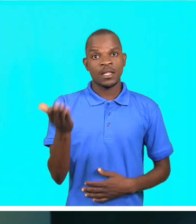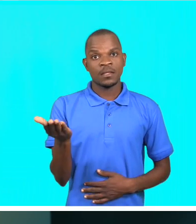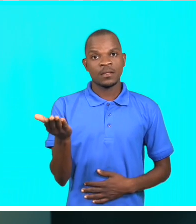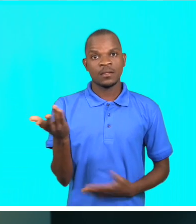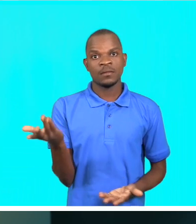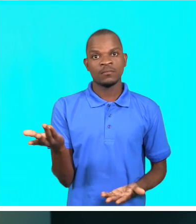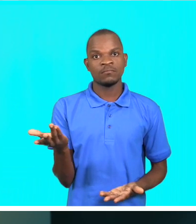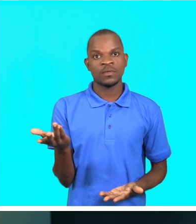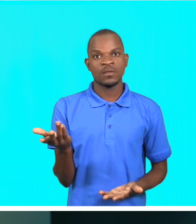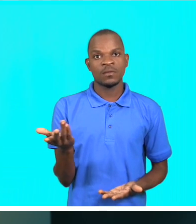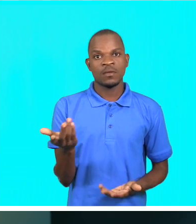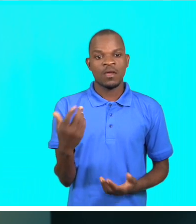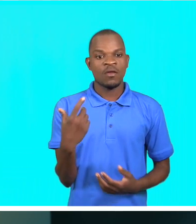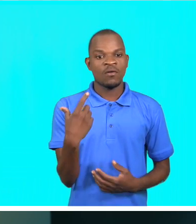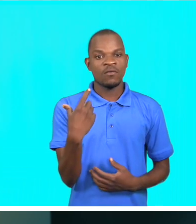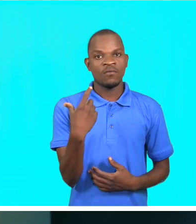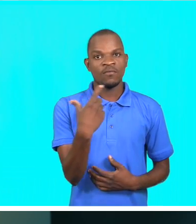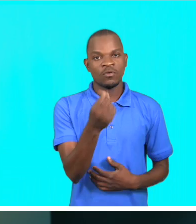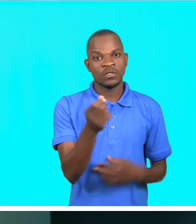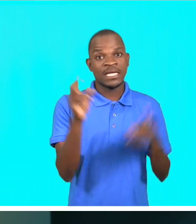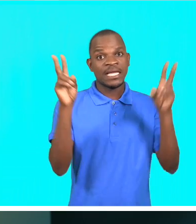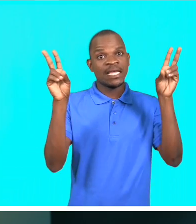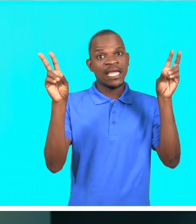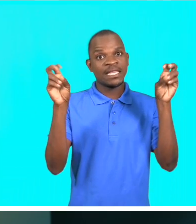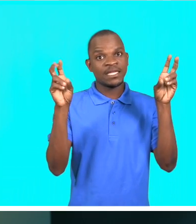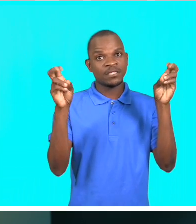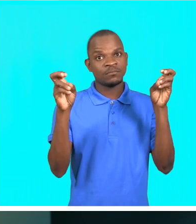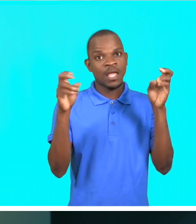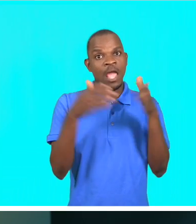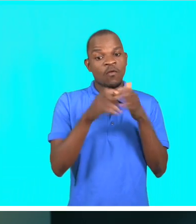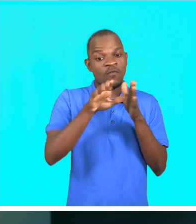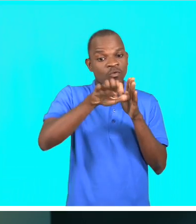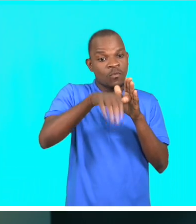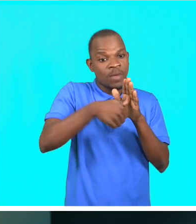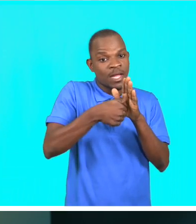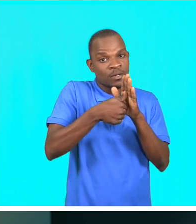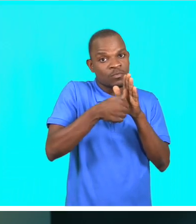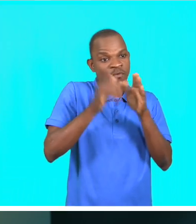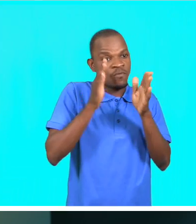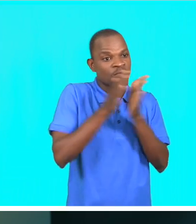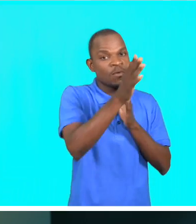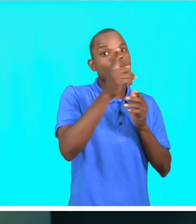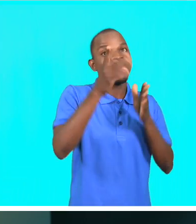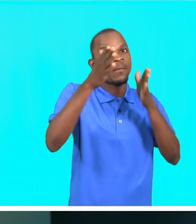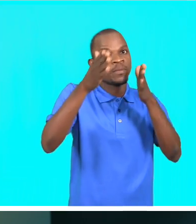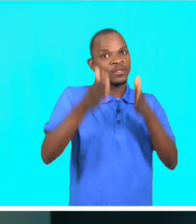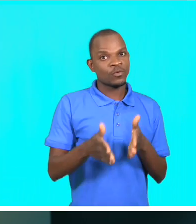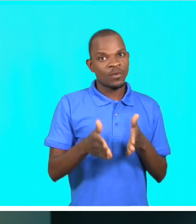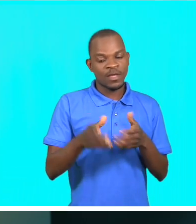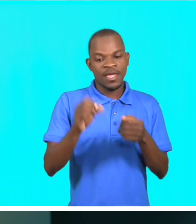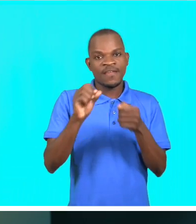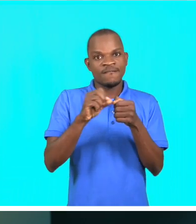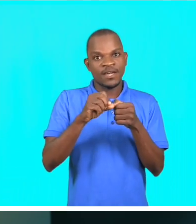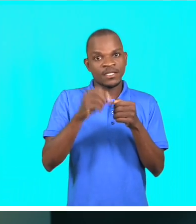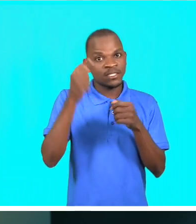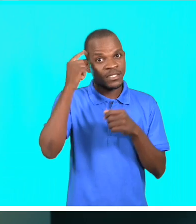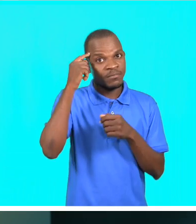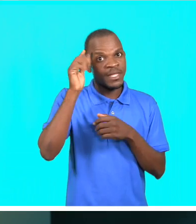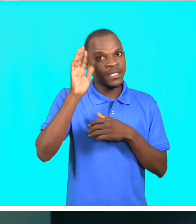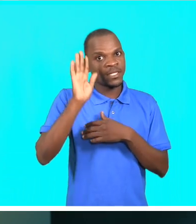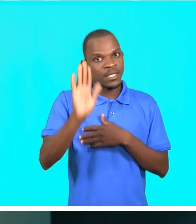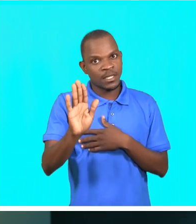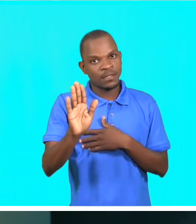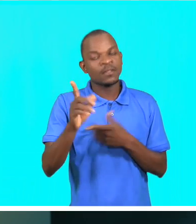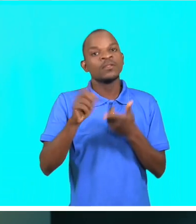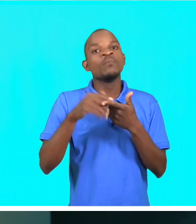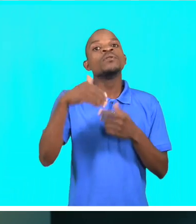Ela foi, entre aspas, sequestrada por alguém que faz a cabeça